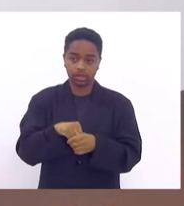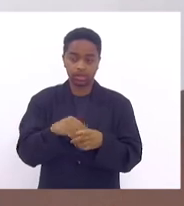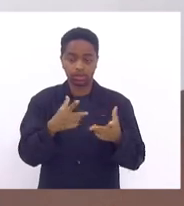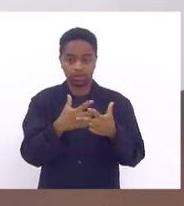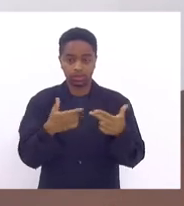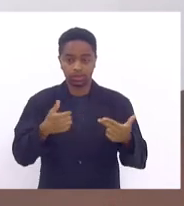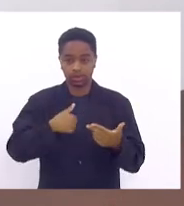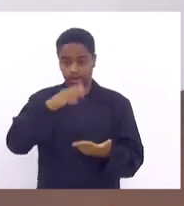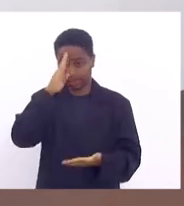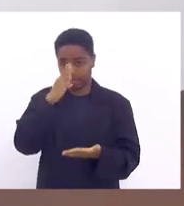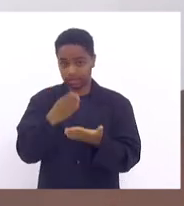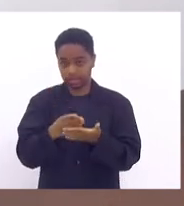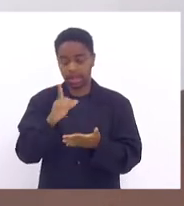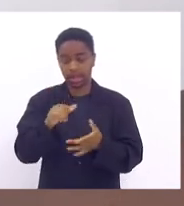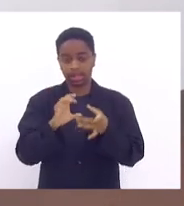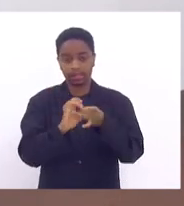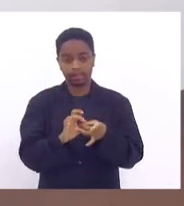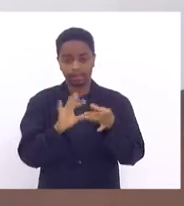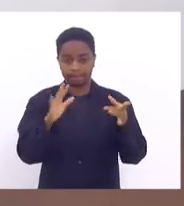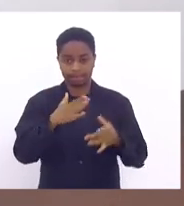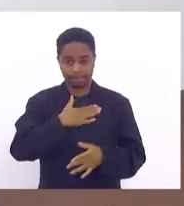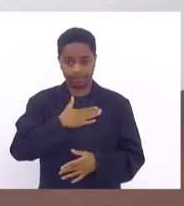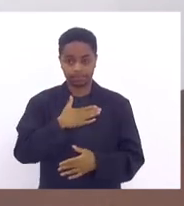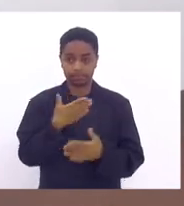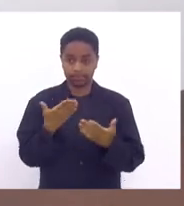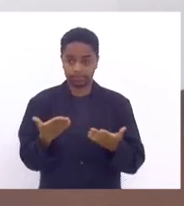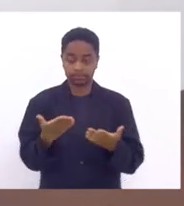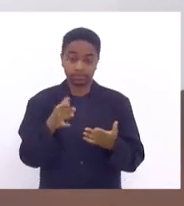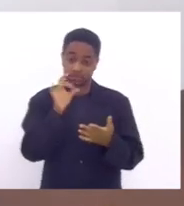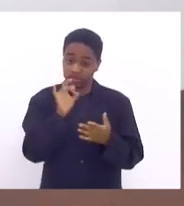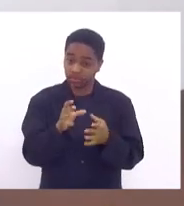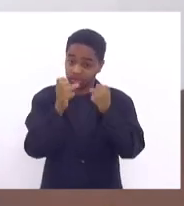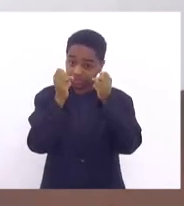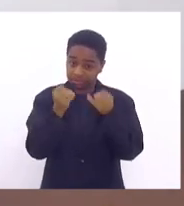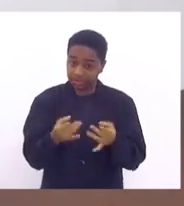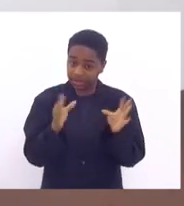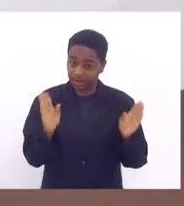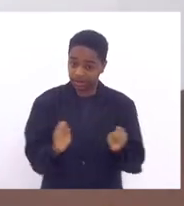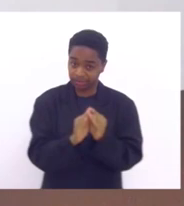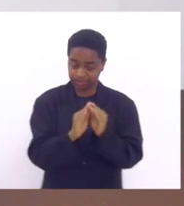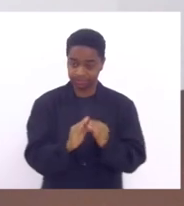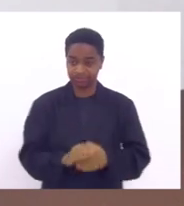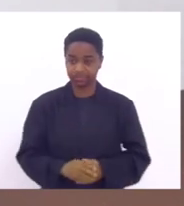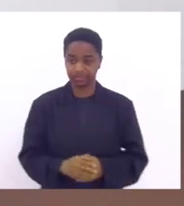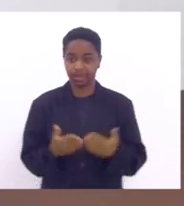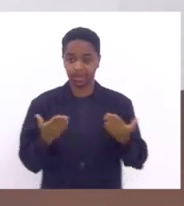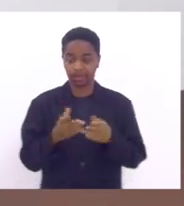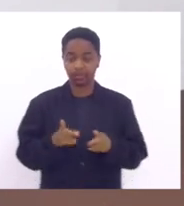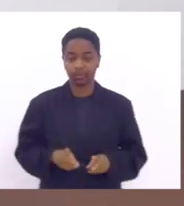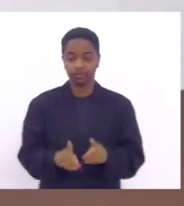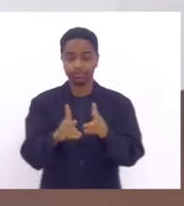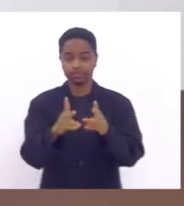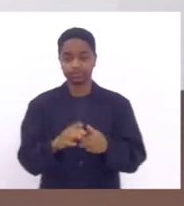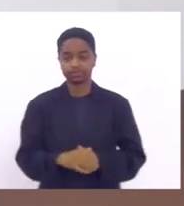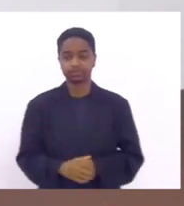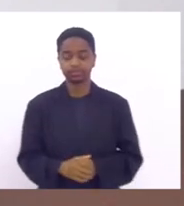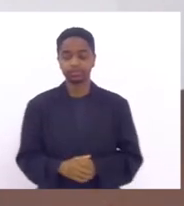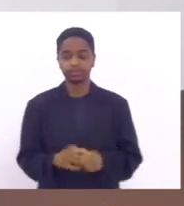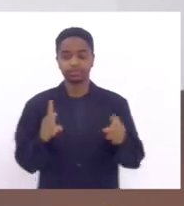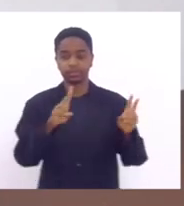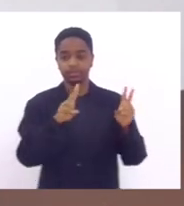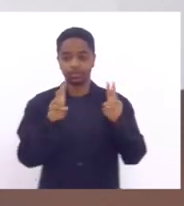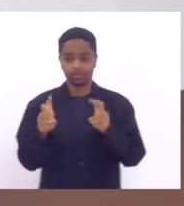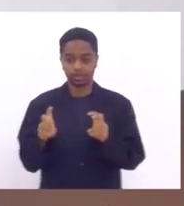de liberdade de cátedra eh bem só fazendo esse disclaimer avançamos né para o tema da